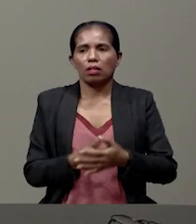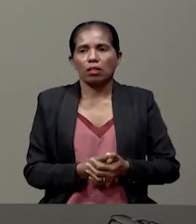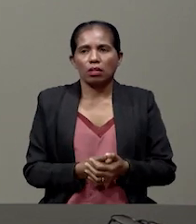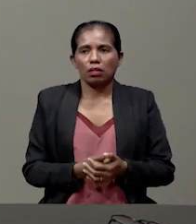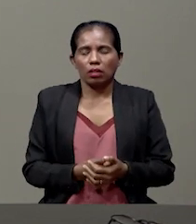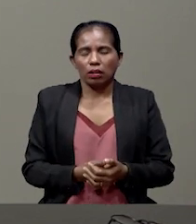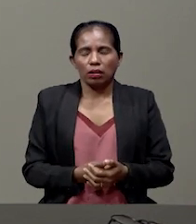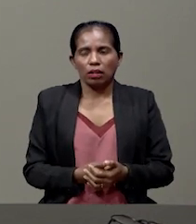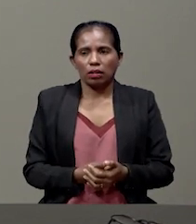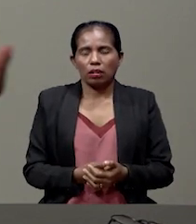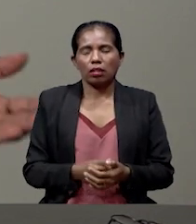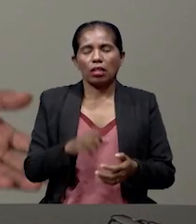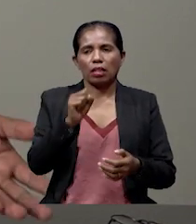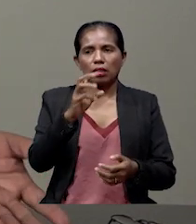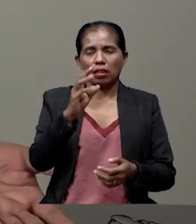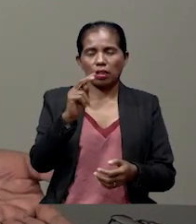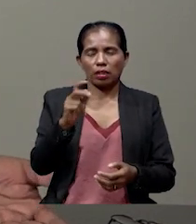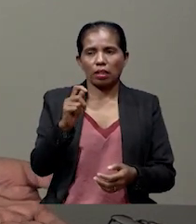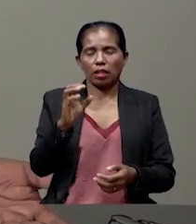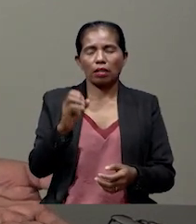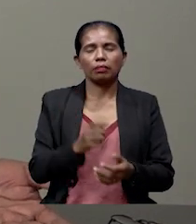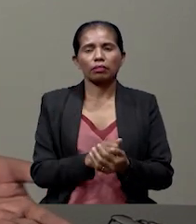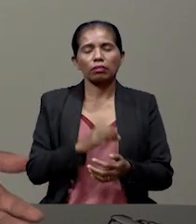senka. Ha tu dia ditan sene basira.